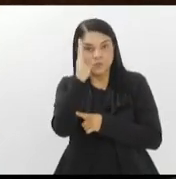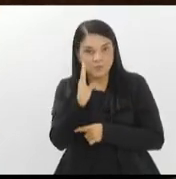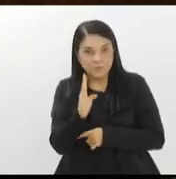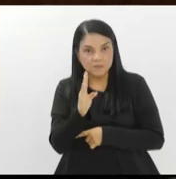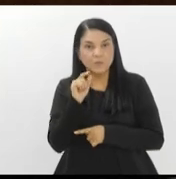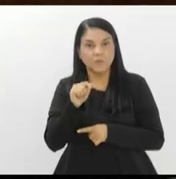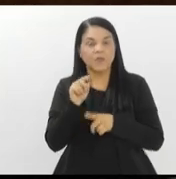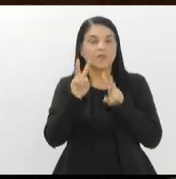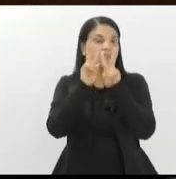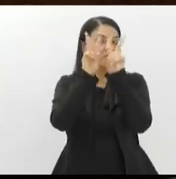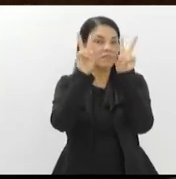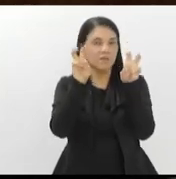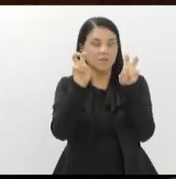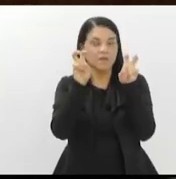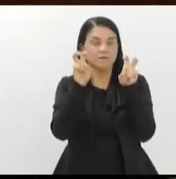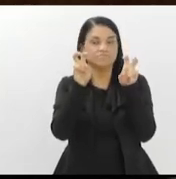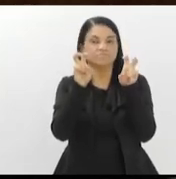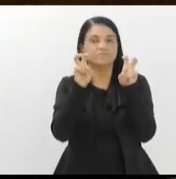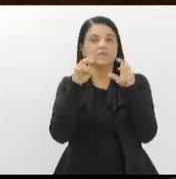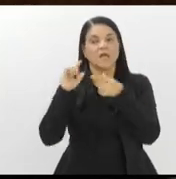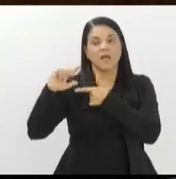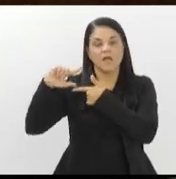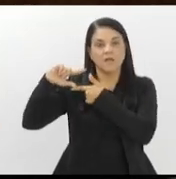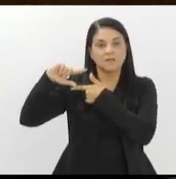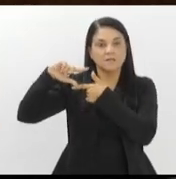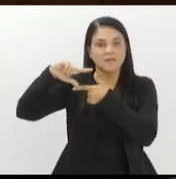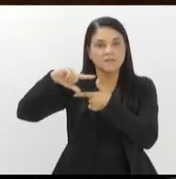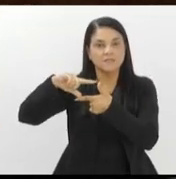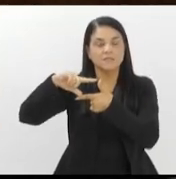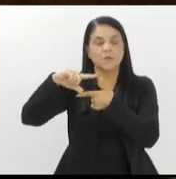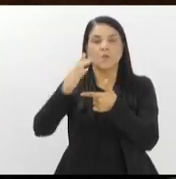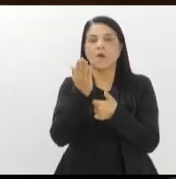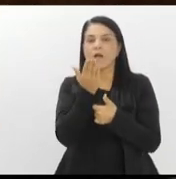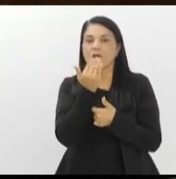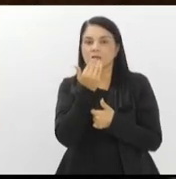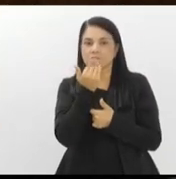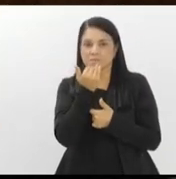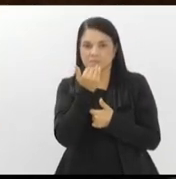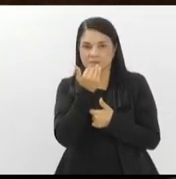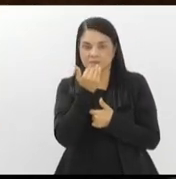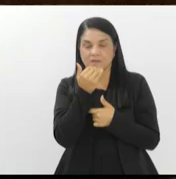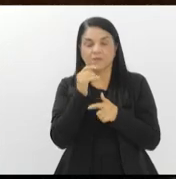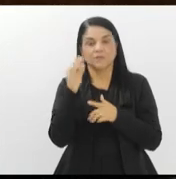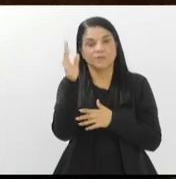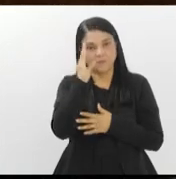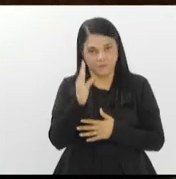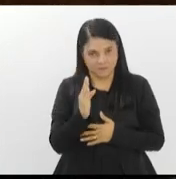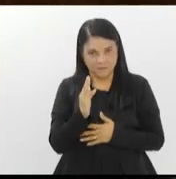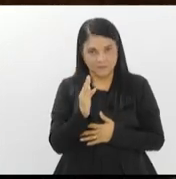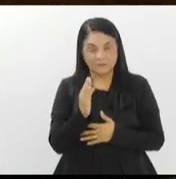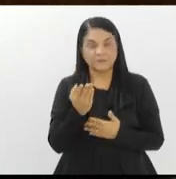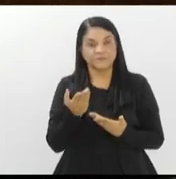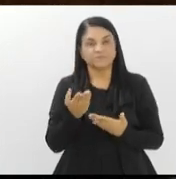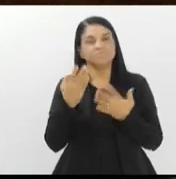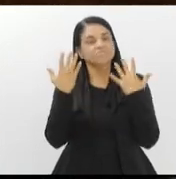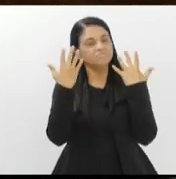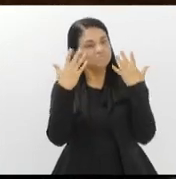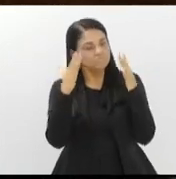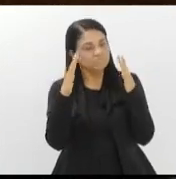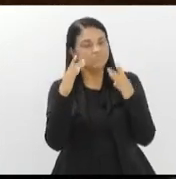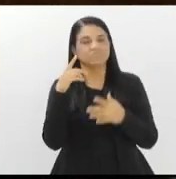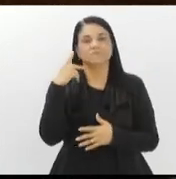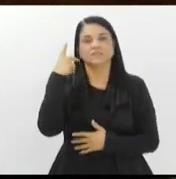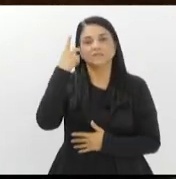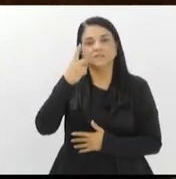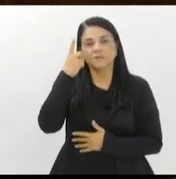da recuperação das tradições alimentares que nós temos no país, né? Então, parabéns, deputada